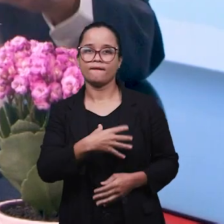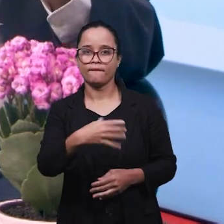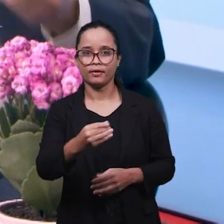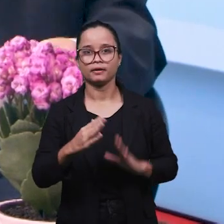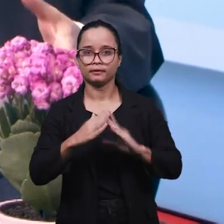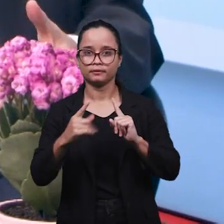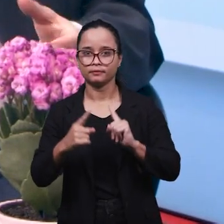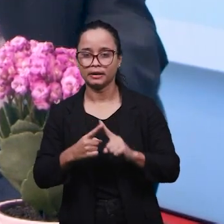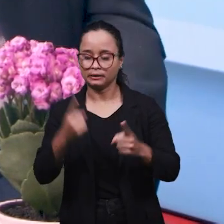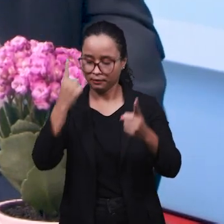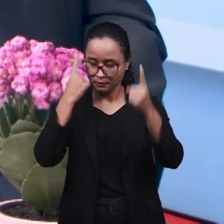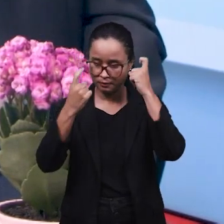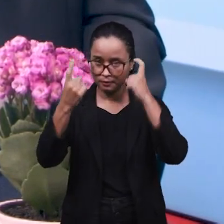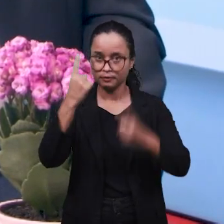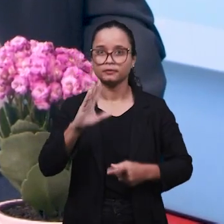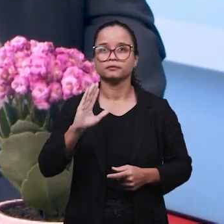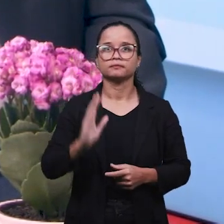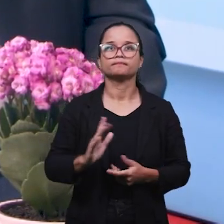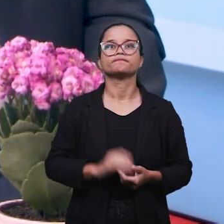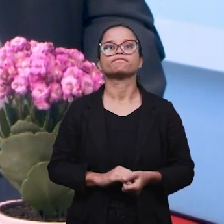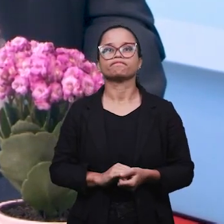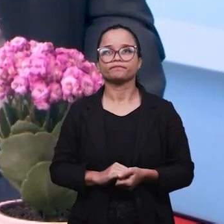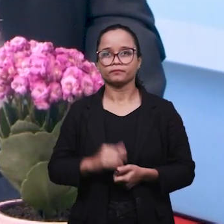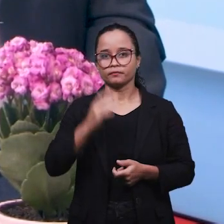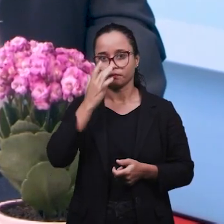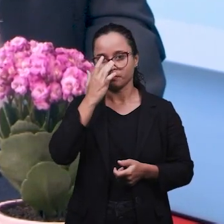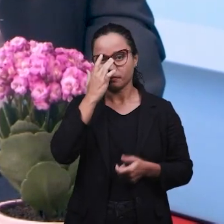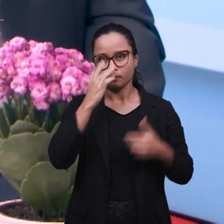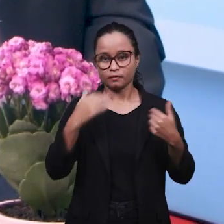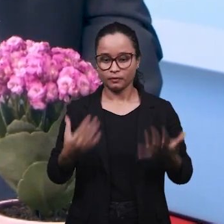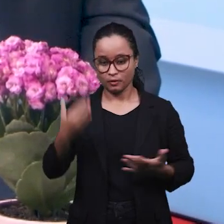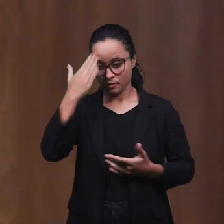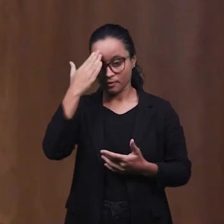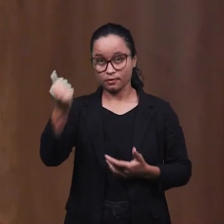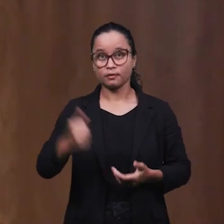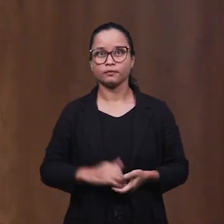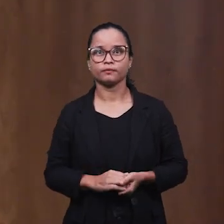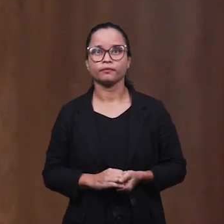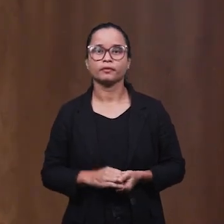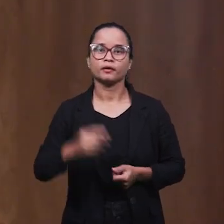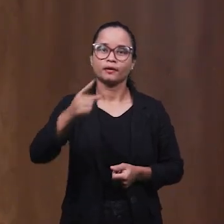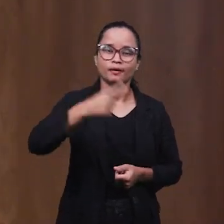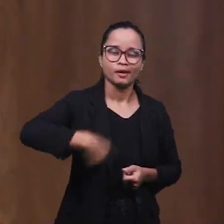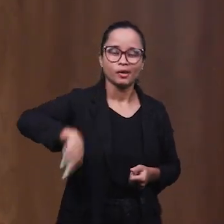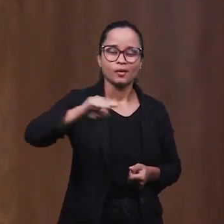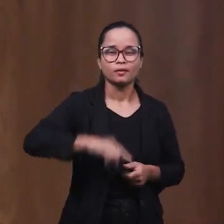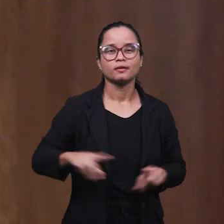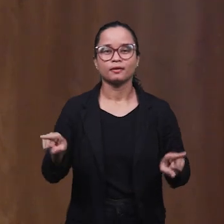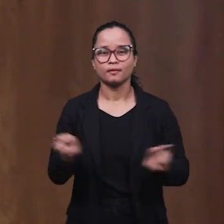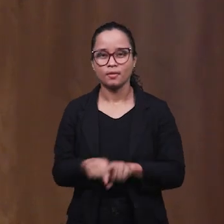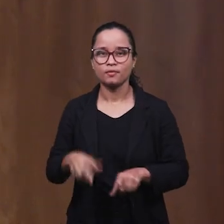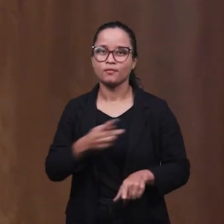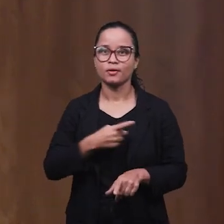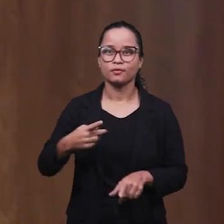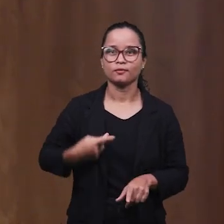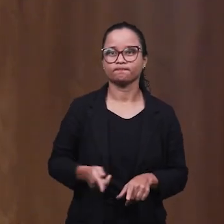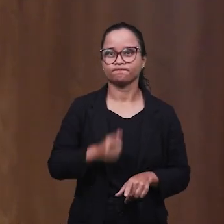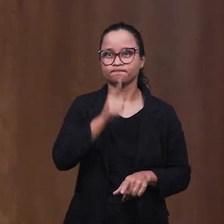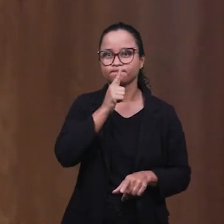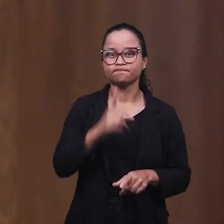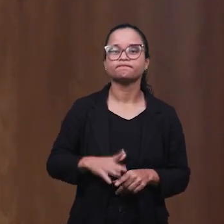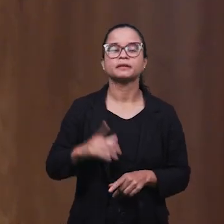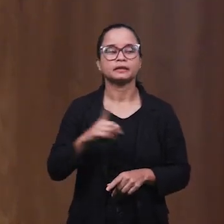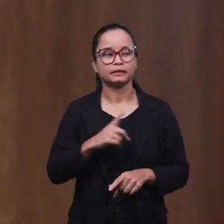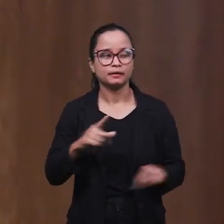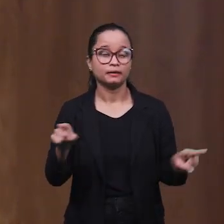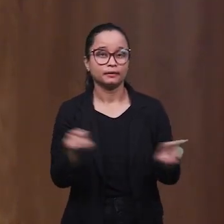ali haverá uma preocupação de acolhê-los. Eu sei, né, tanto nós quanto o pastor Gilson, que tem recebido assim por